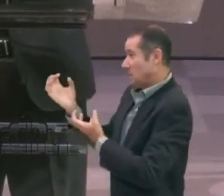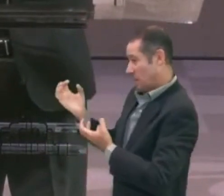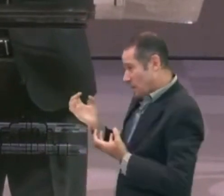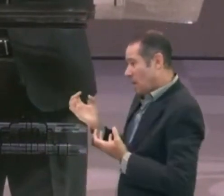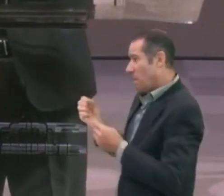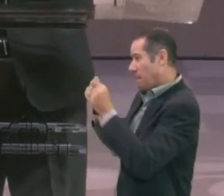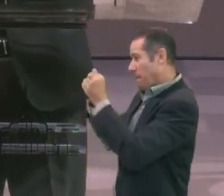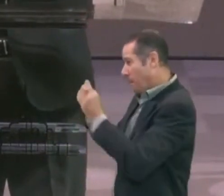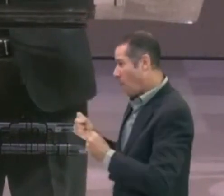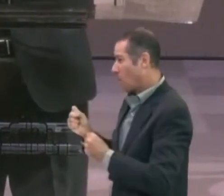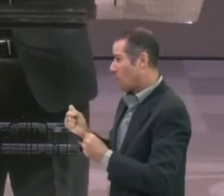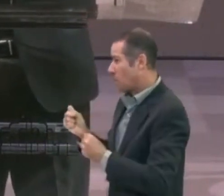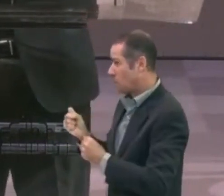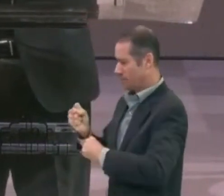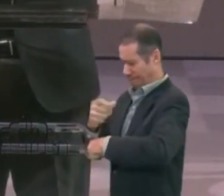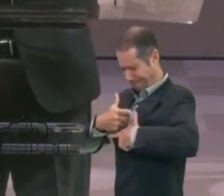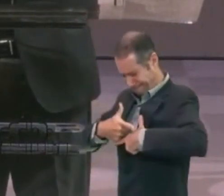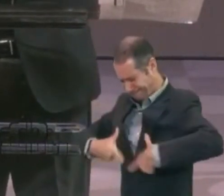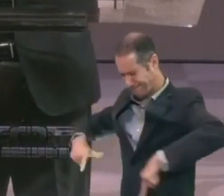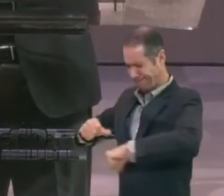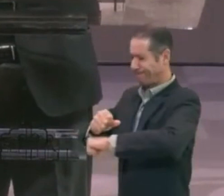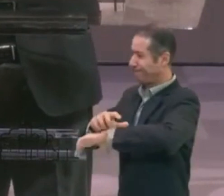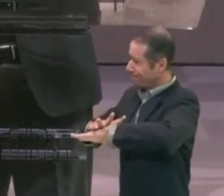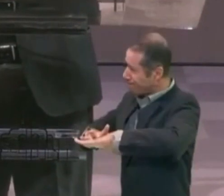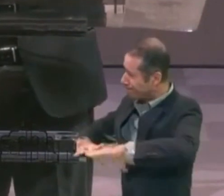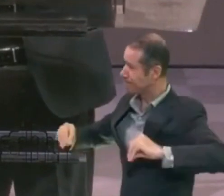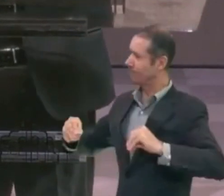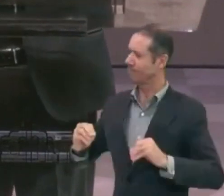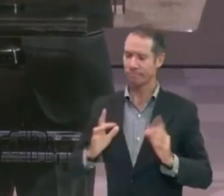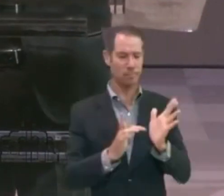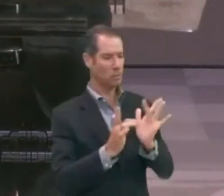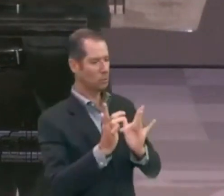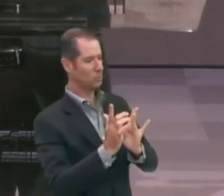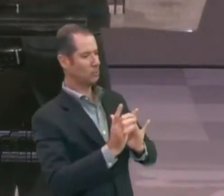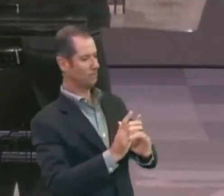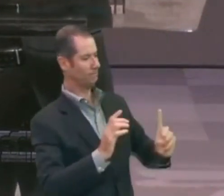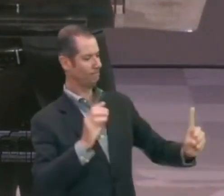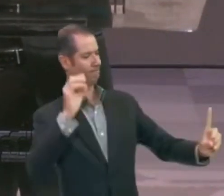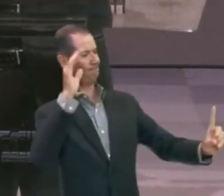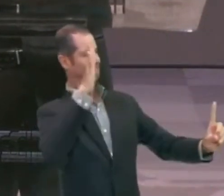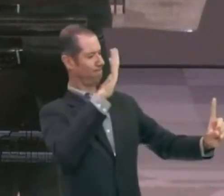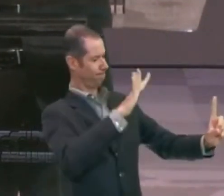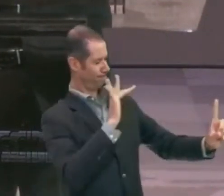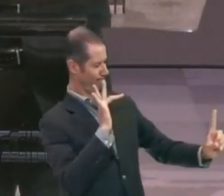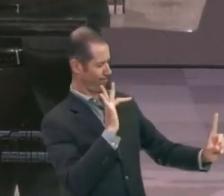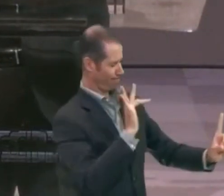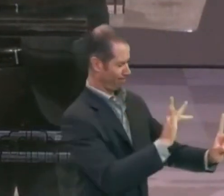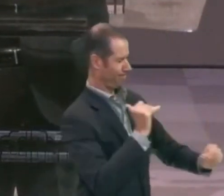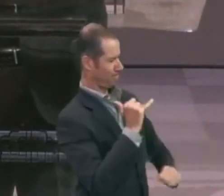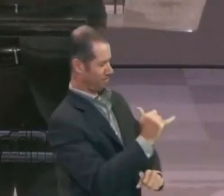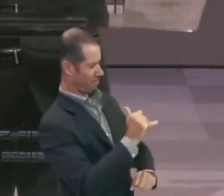quiseres, podes purificar-me. E Jesus estendeu a mão, tocou nele e